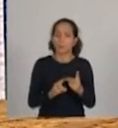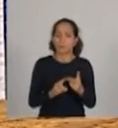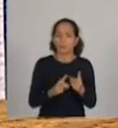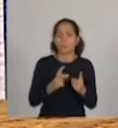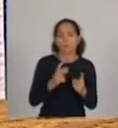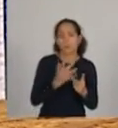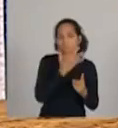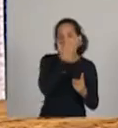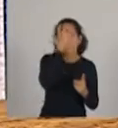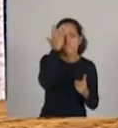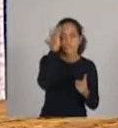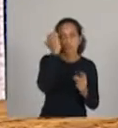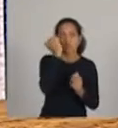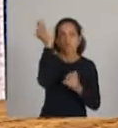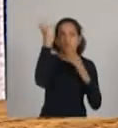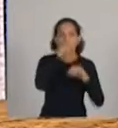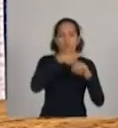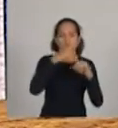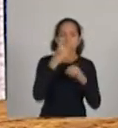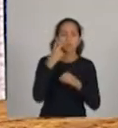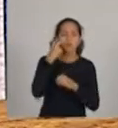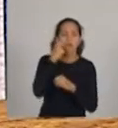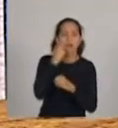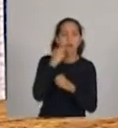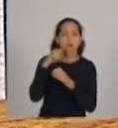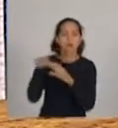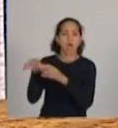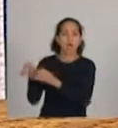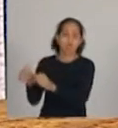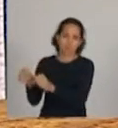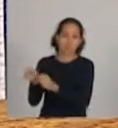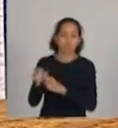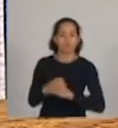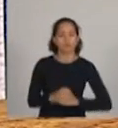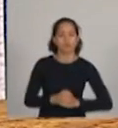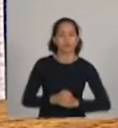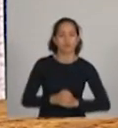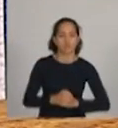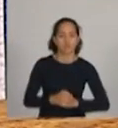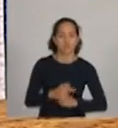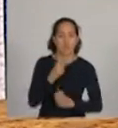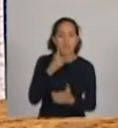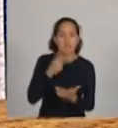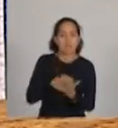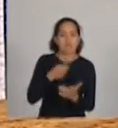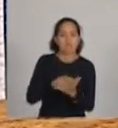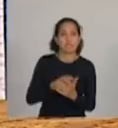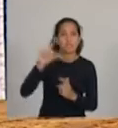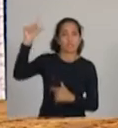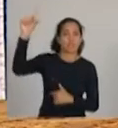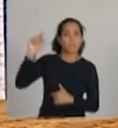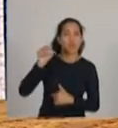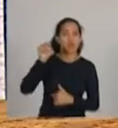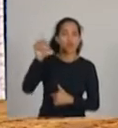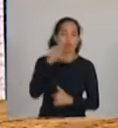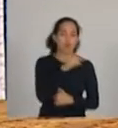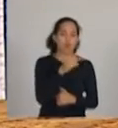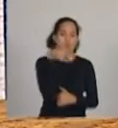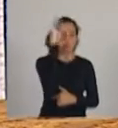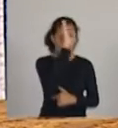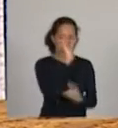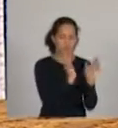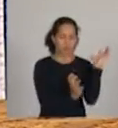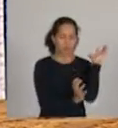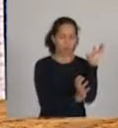estrangeiros. Porque os estrangeiros, para adotar, eles são bem menos exigentes do que os brasileiros.